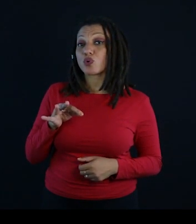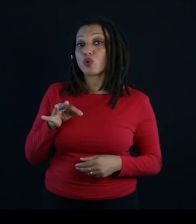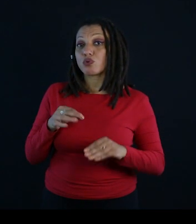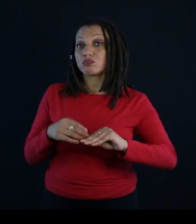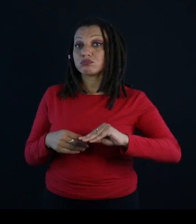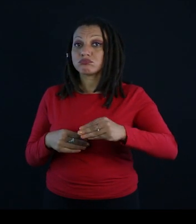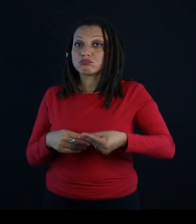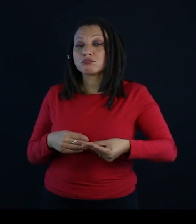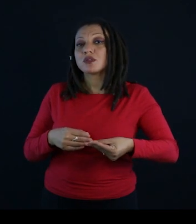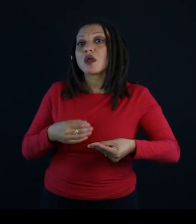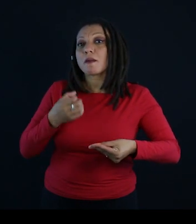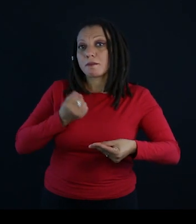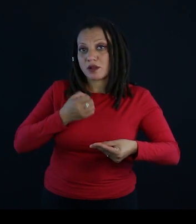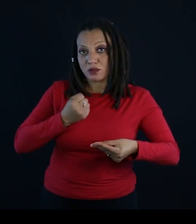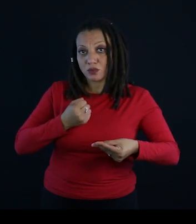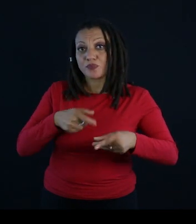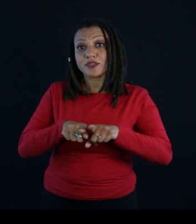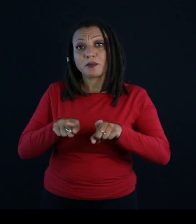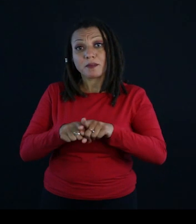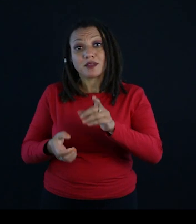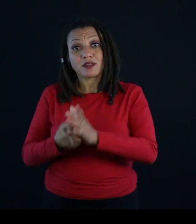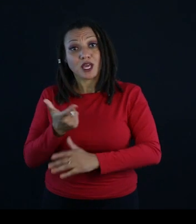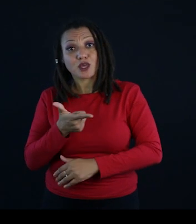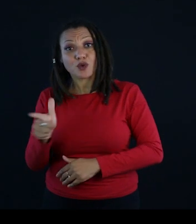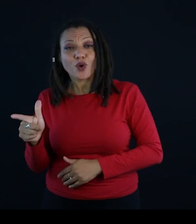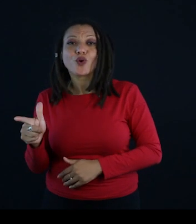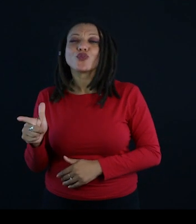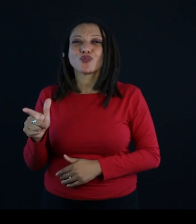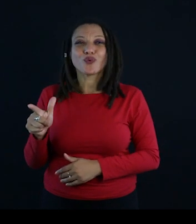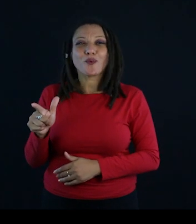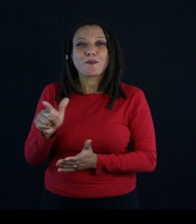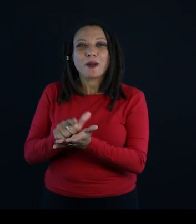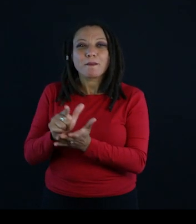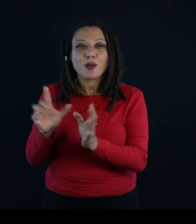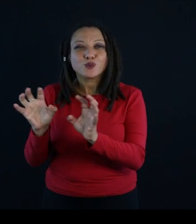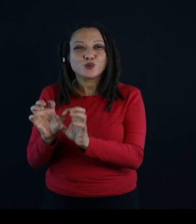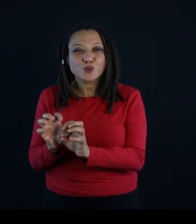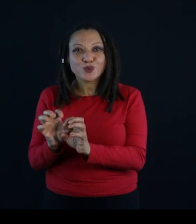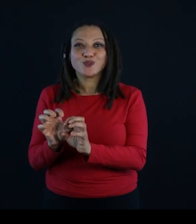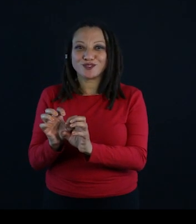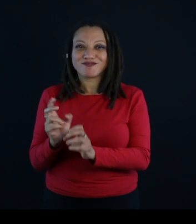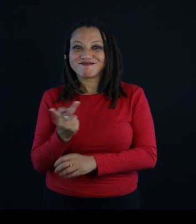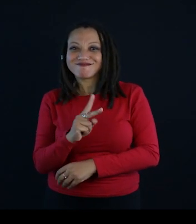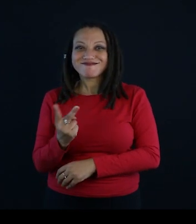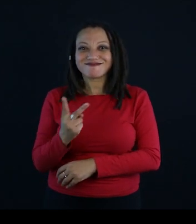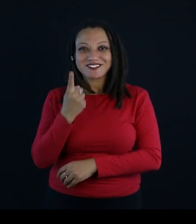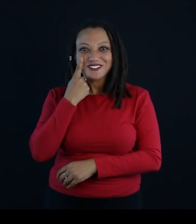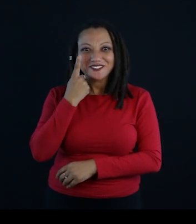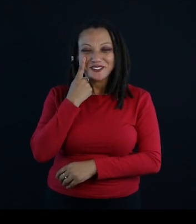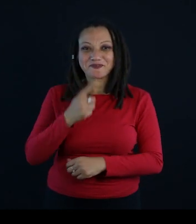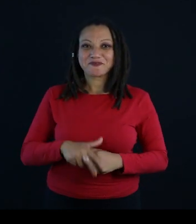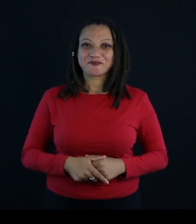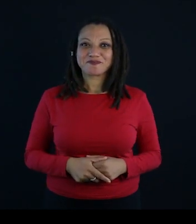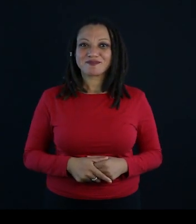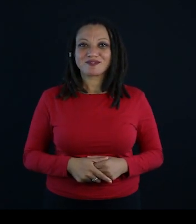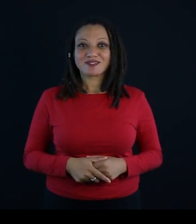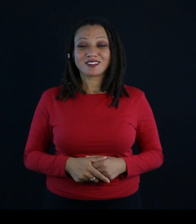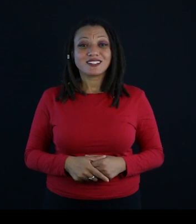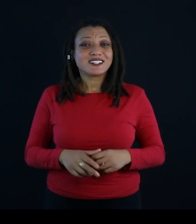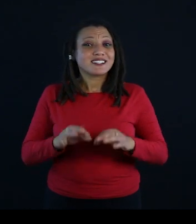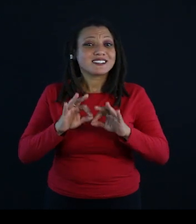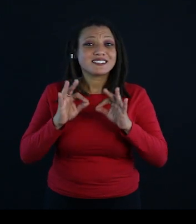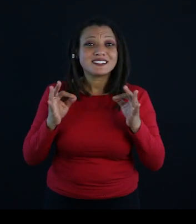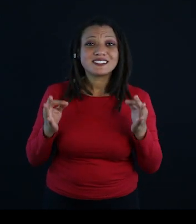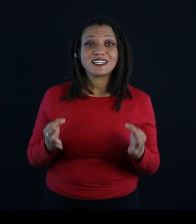Usar esse lado branco. Fiz uma aqui em craft pra vocês verem também. Aí, é uma decoração bem simplesinha, uma pintura